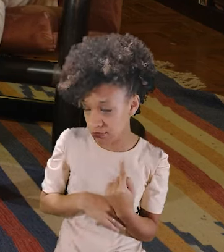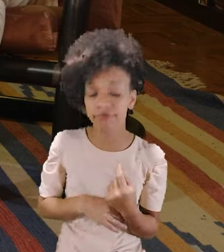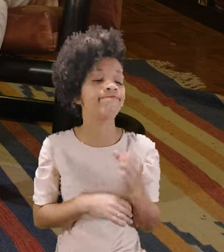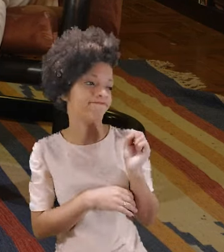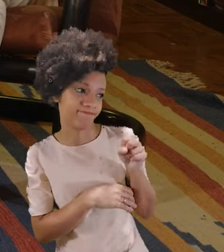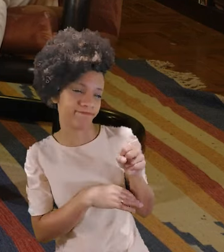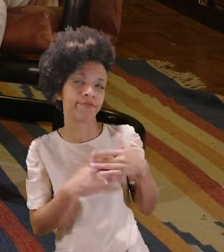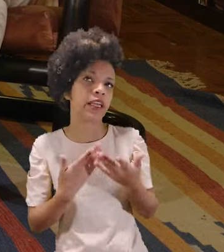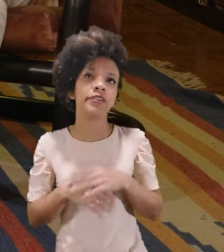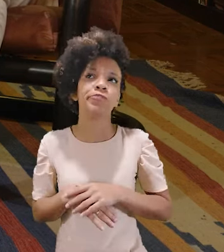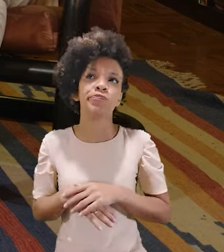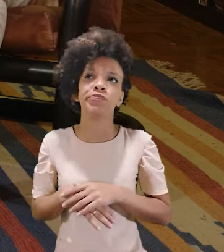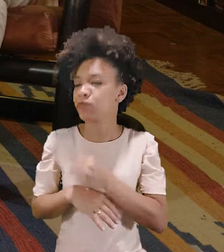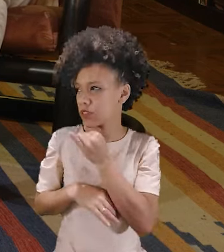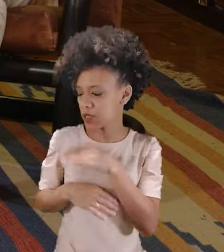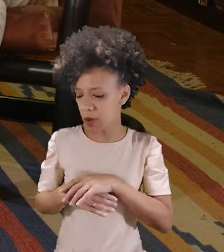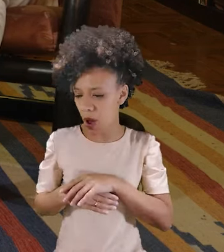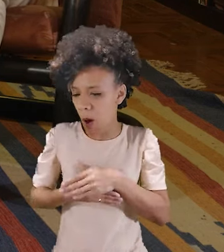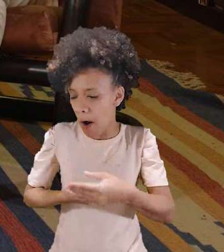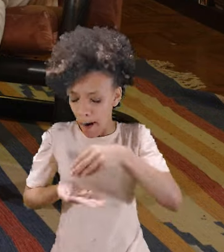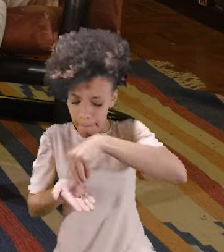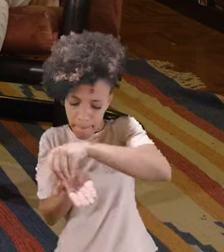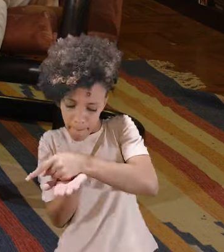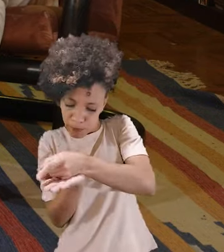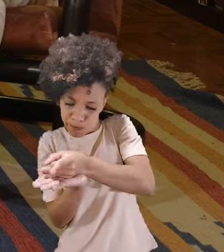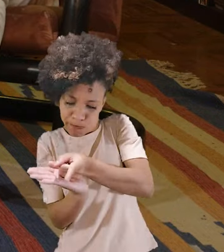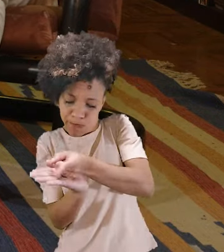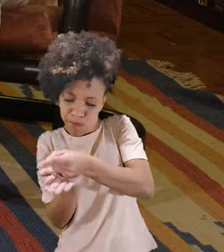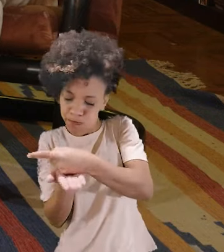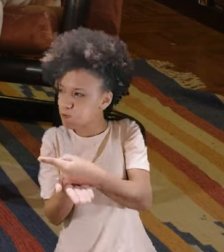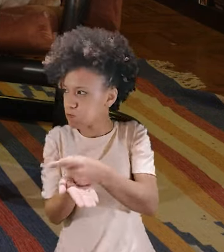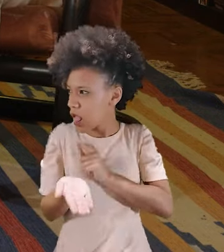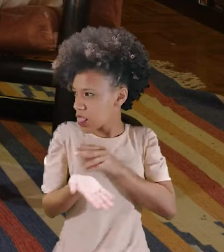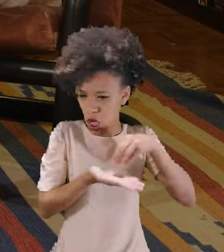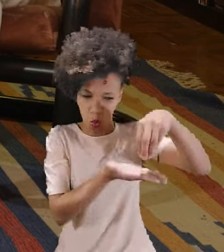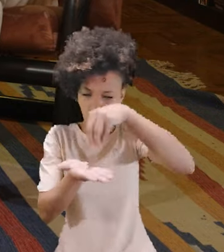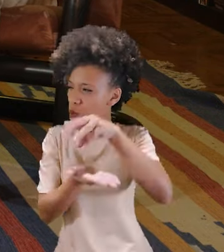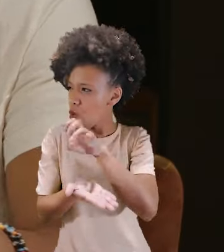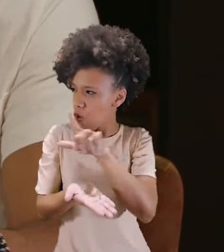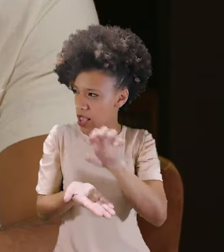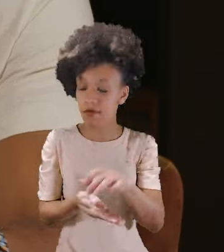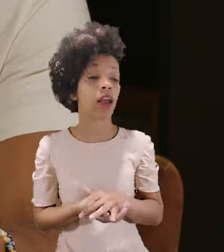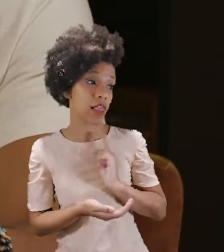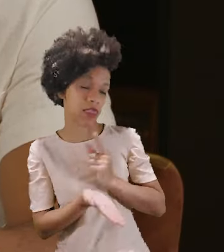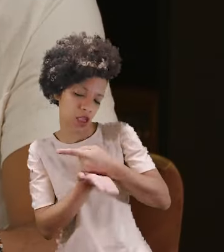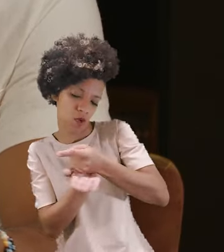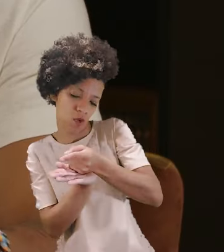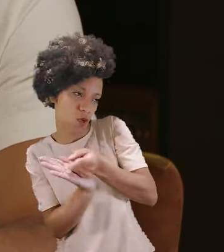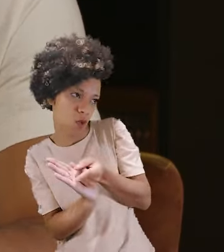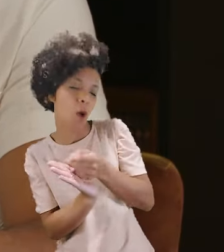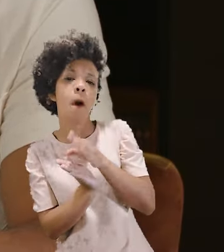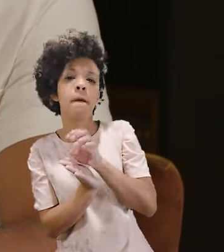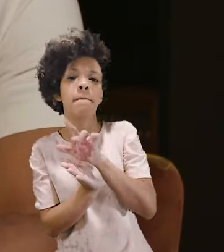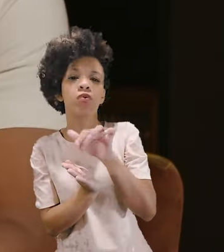sozinho aí você vai e você tem uma bússola que tem um mês aí você vai tempo em Cruzeiro existe lá uma bússola